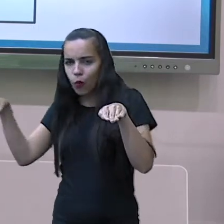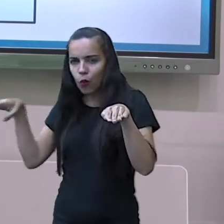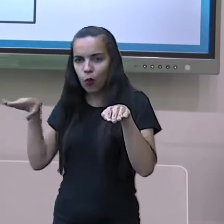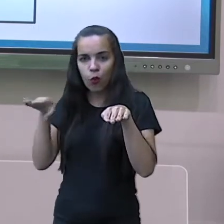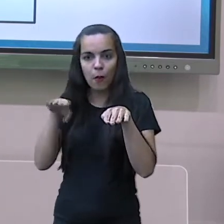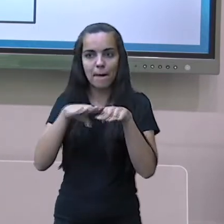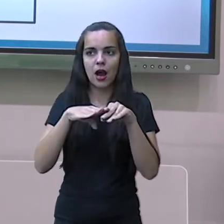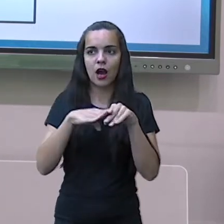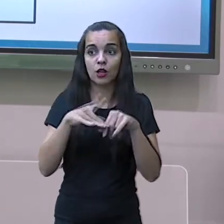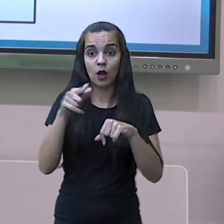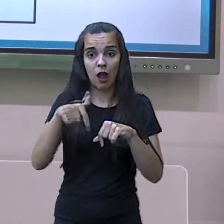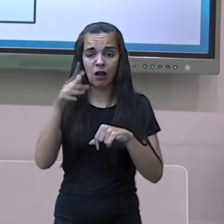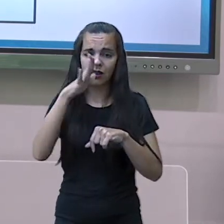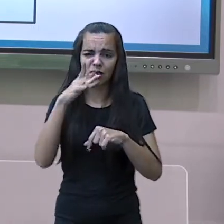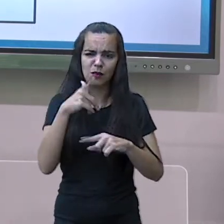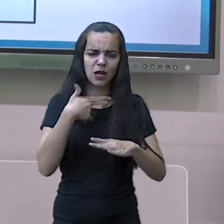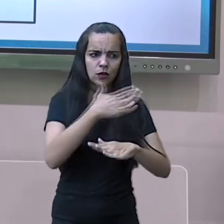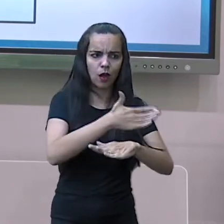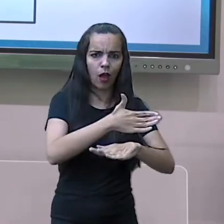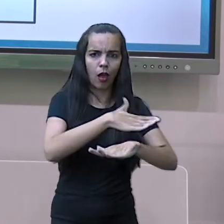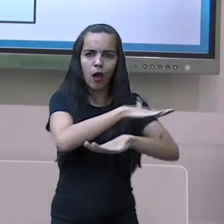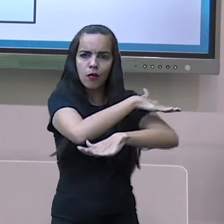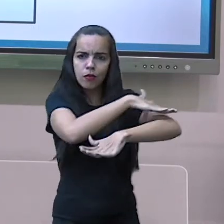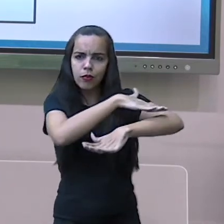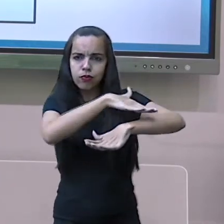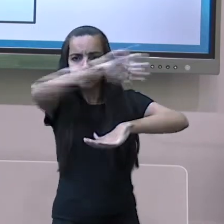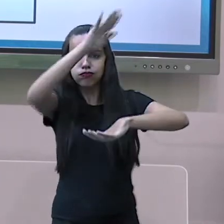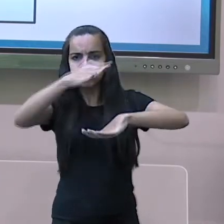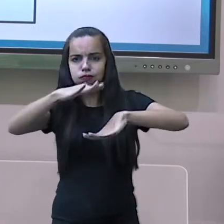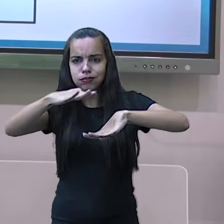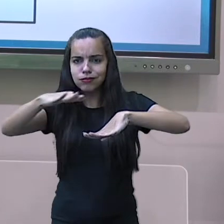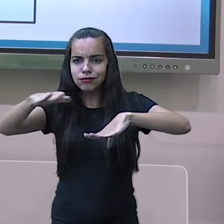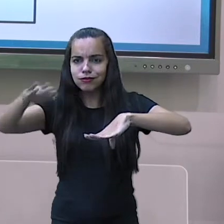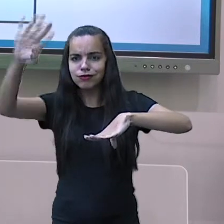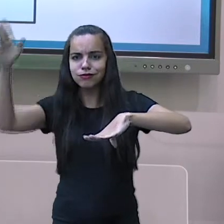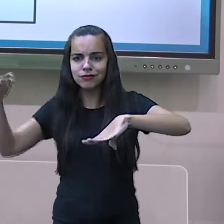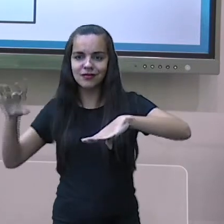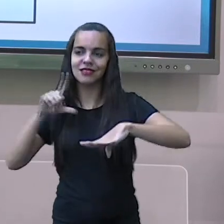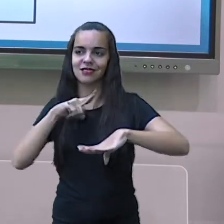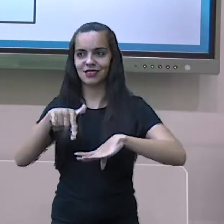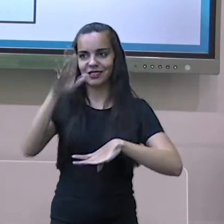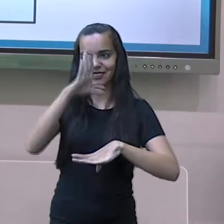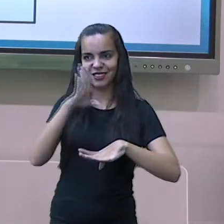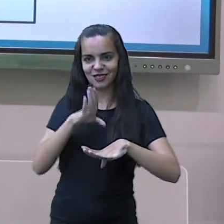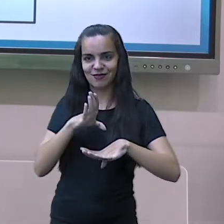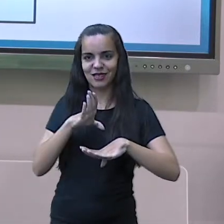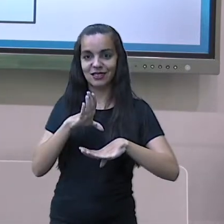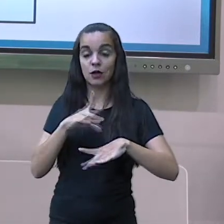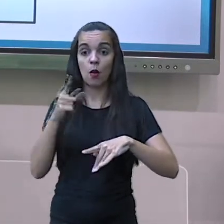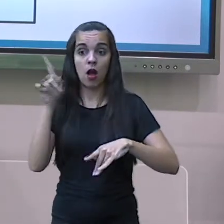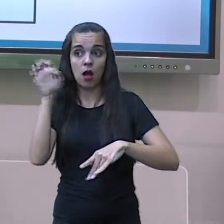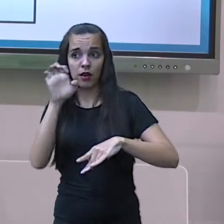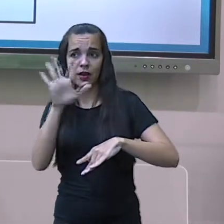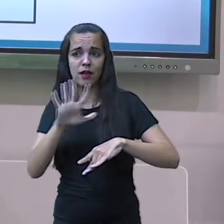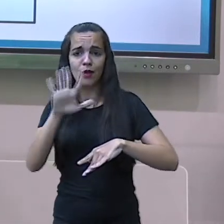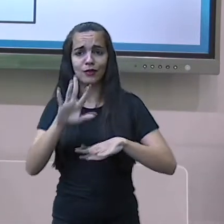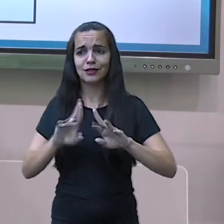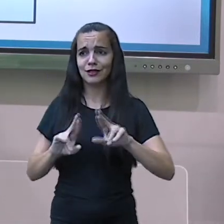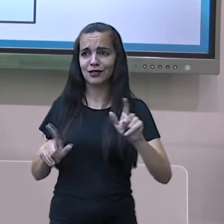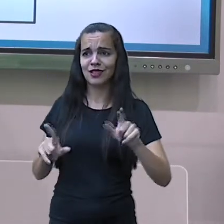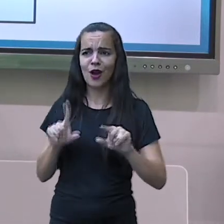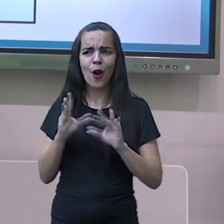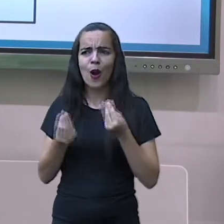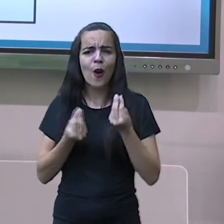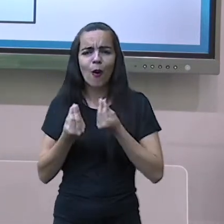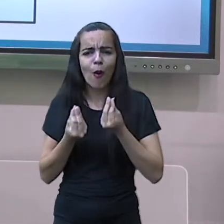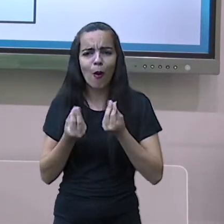vamos encontrar rios de planaltos e na Europa, nós vamos encontrar rios de planícies. O que é isso?